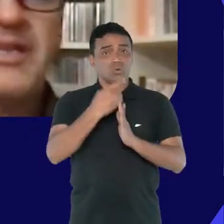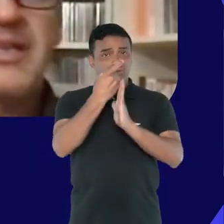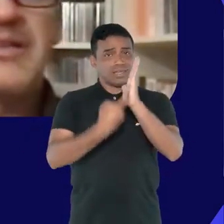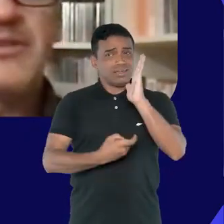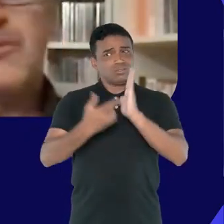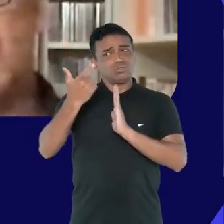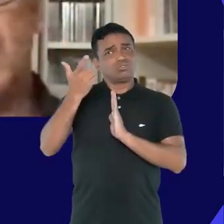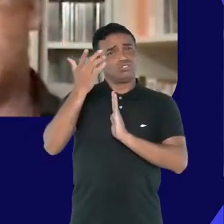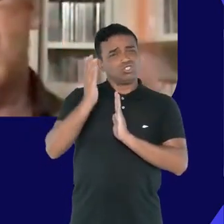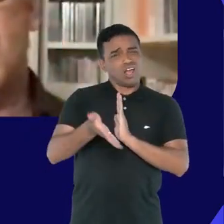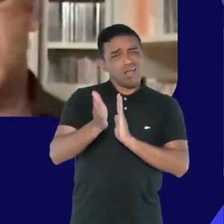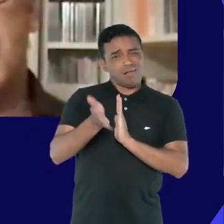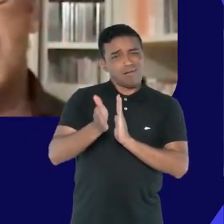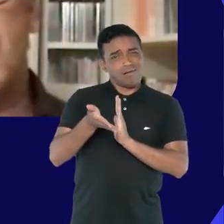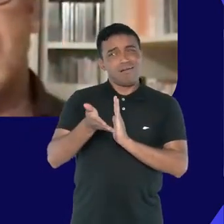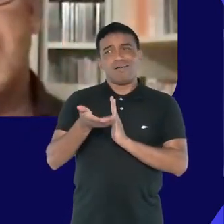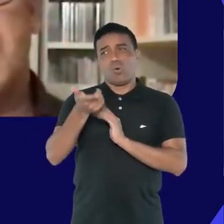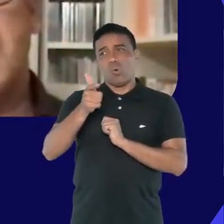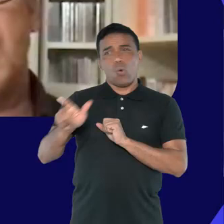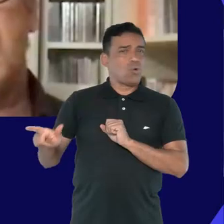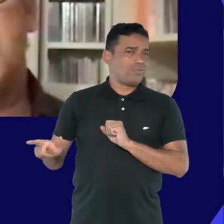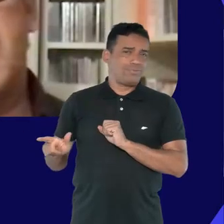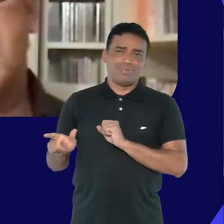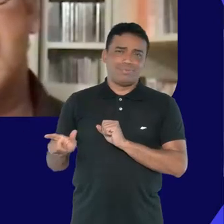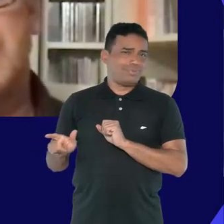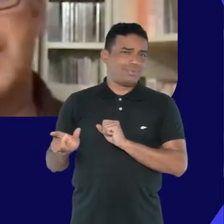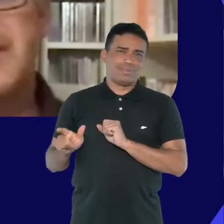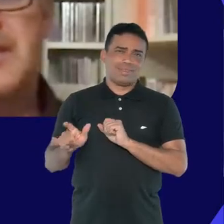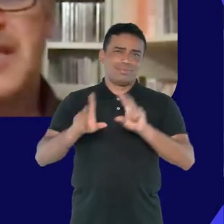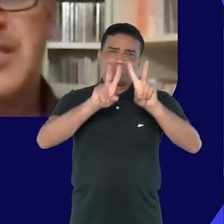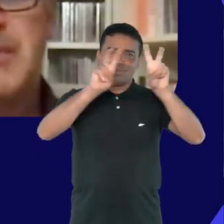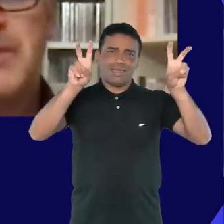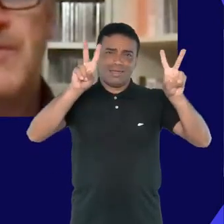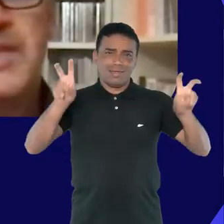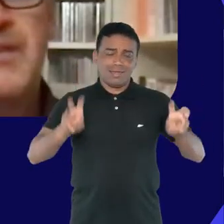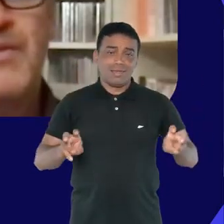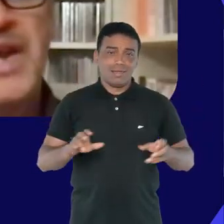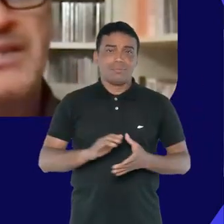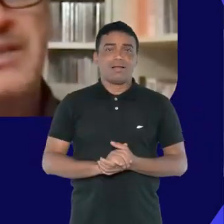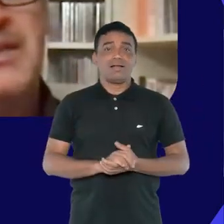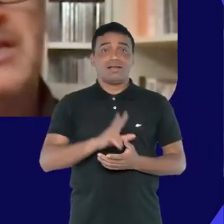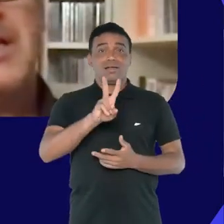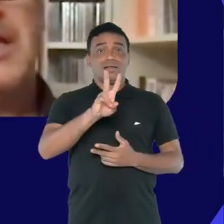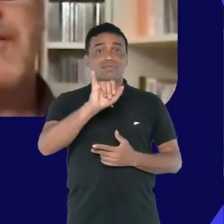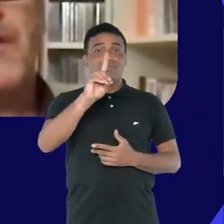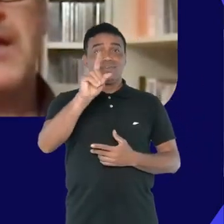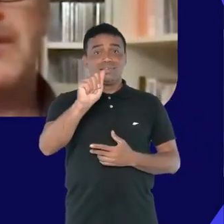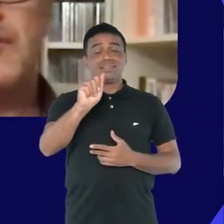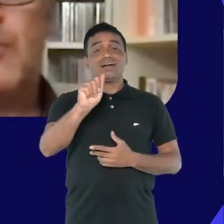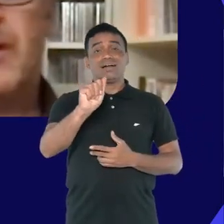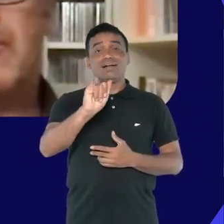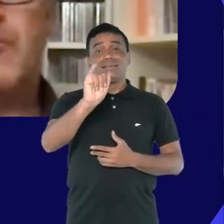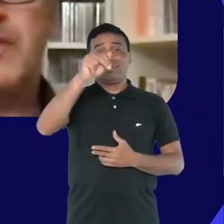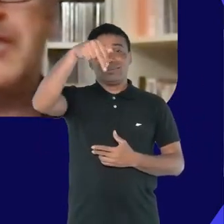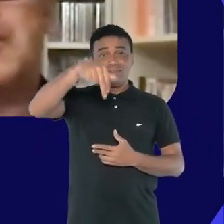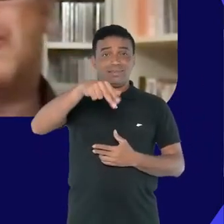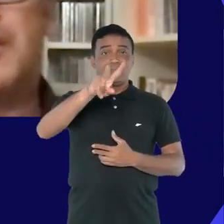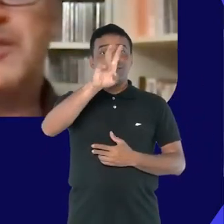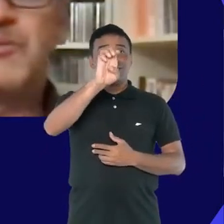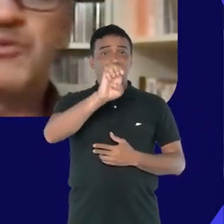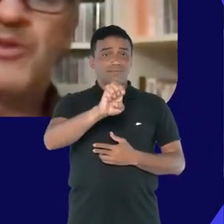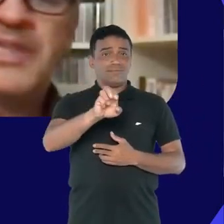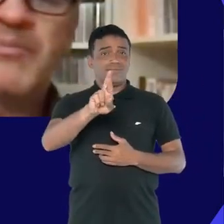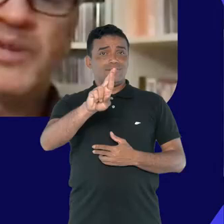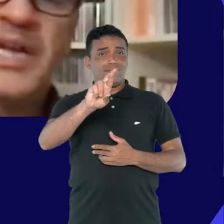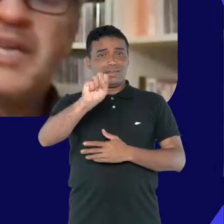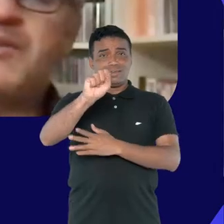de uma outra... com outros temas. Esse texto chama-se Vida Inversa e fala sobre algumas